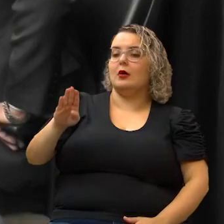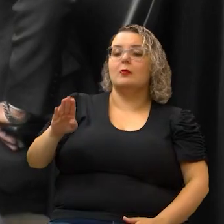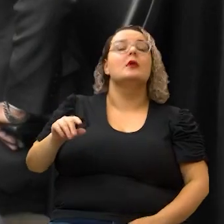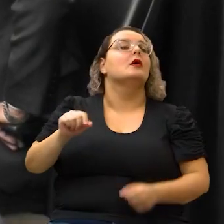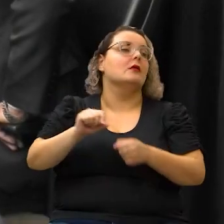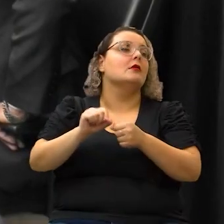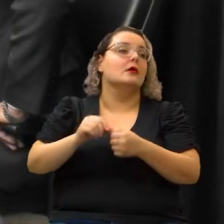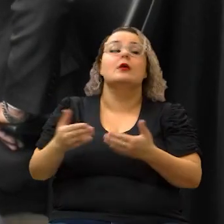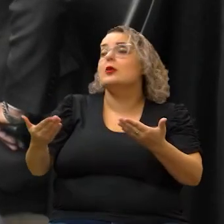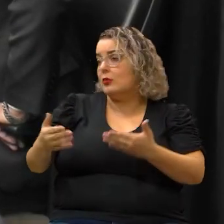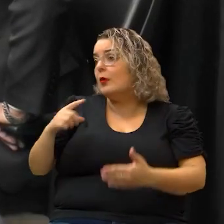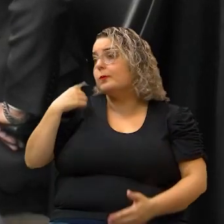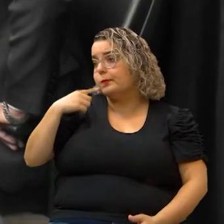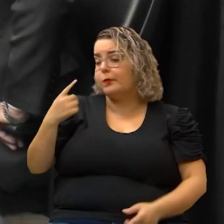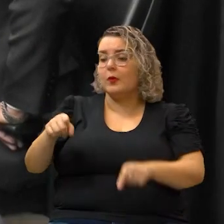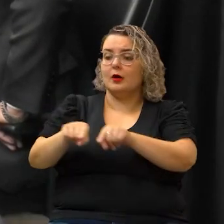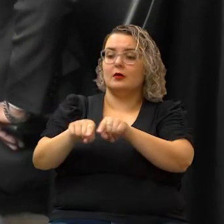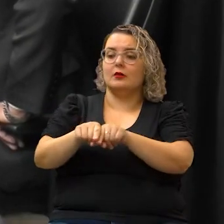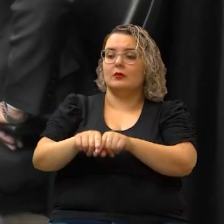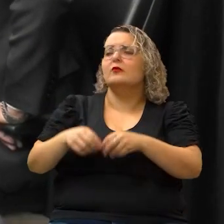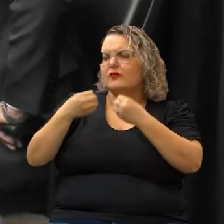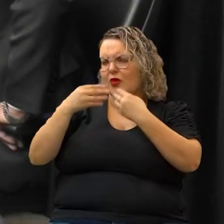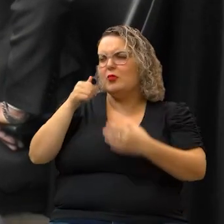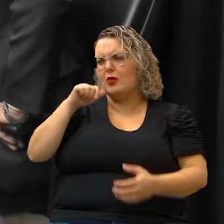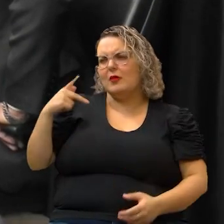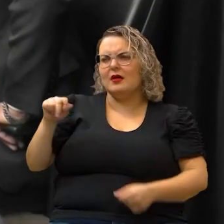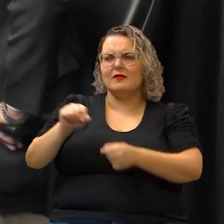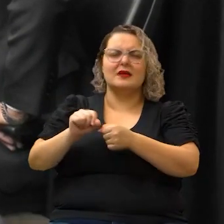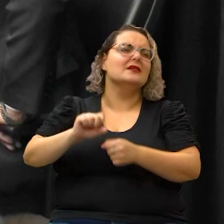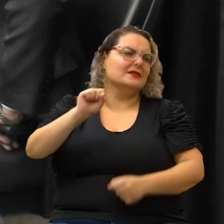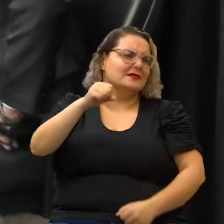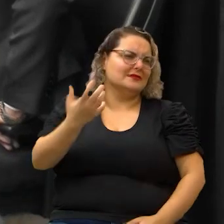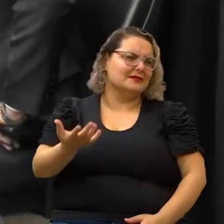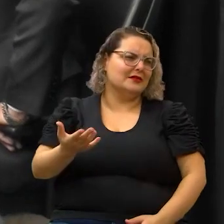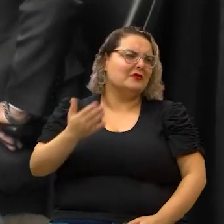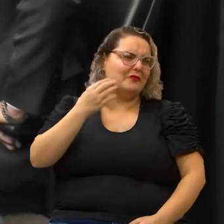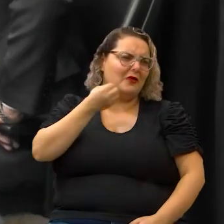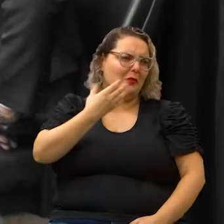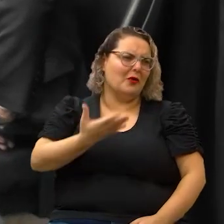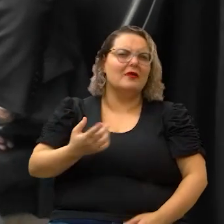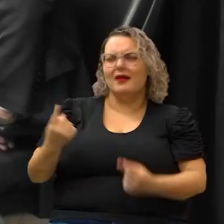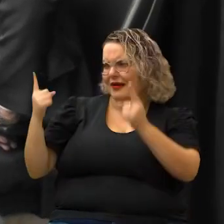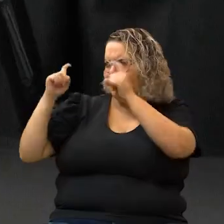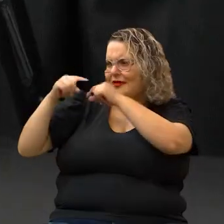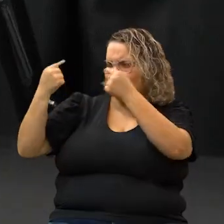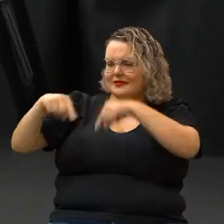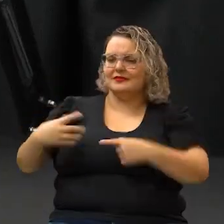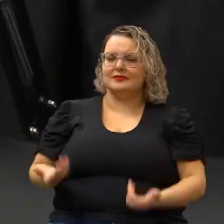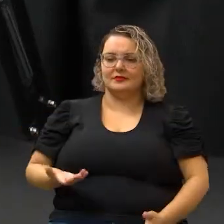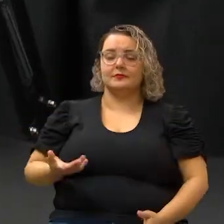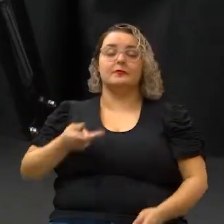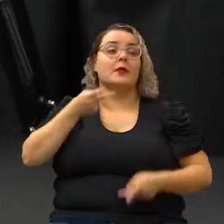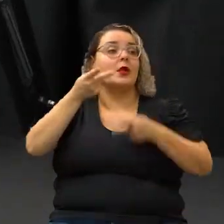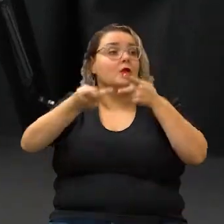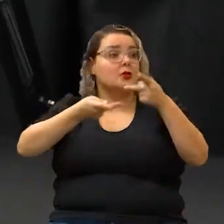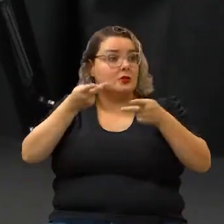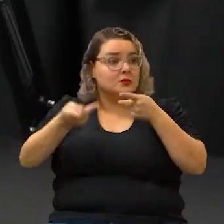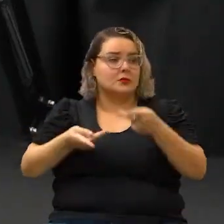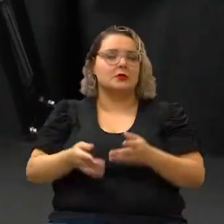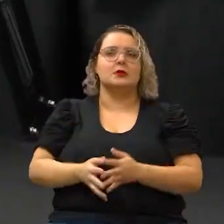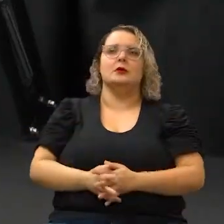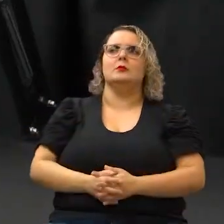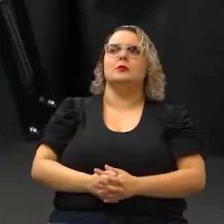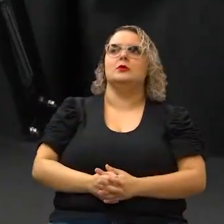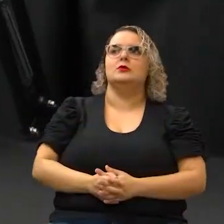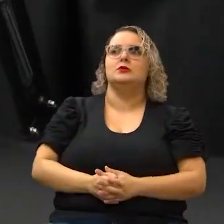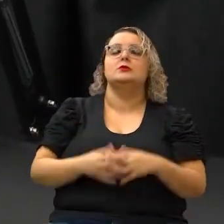OAB e hoje eu sou advogado também. Foi até bom ela ter feito isso. Né? Te impulsionou. Me impulsionou, foi um desafio. E a gente está falando um pouquinho